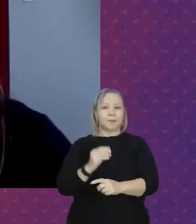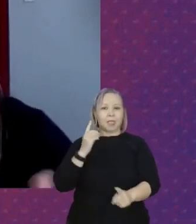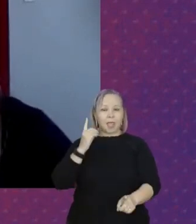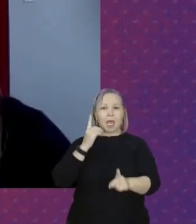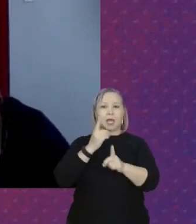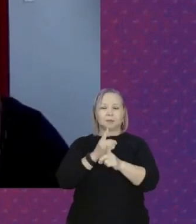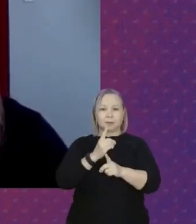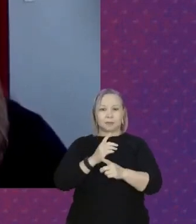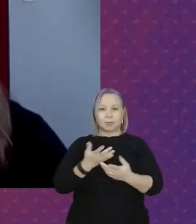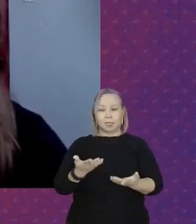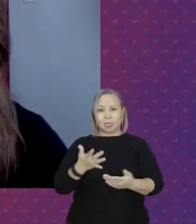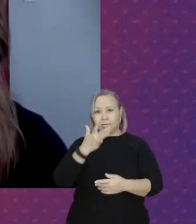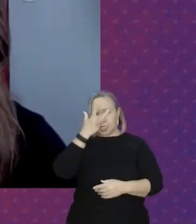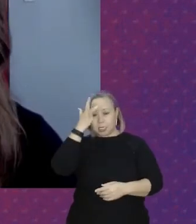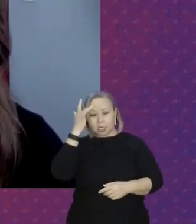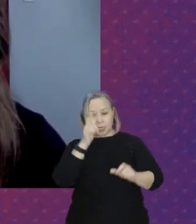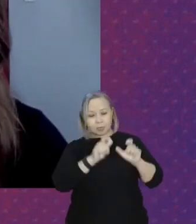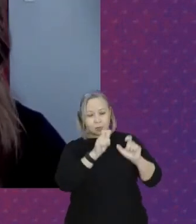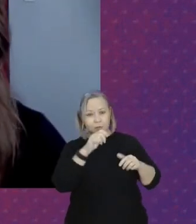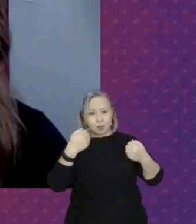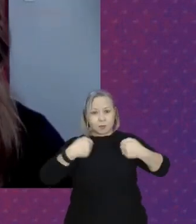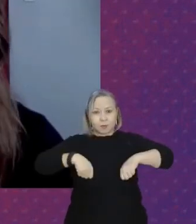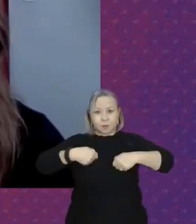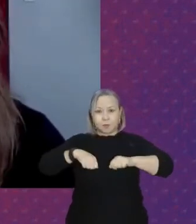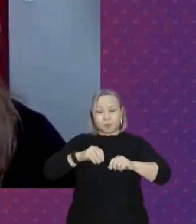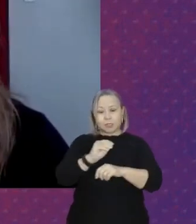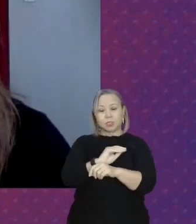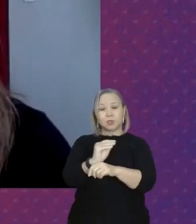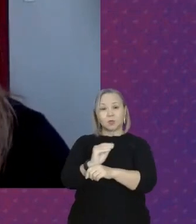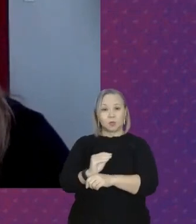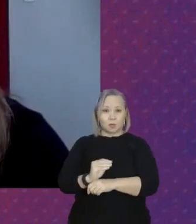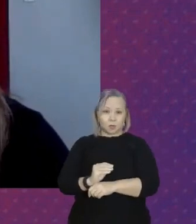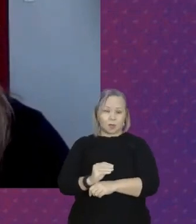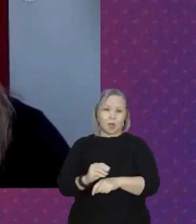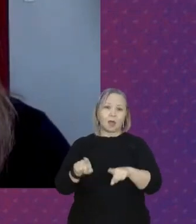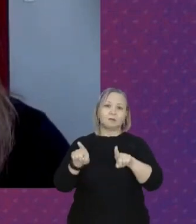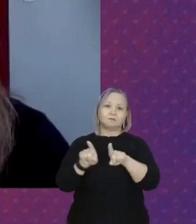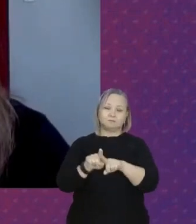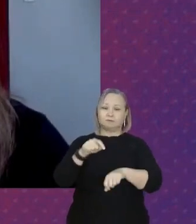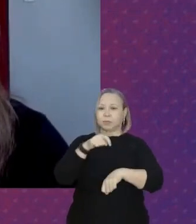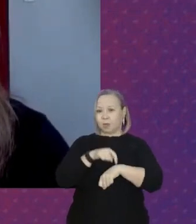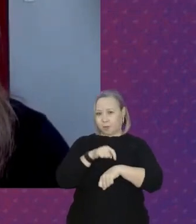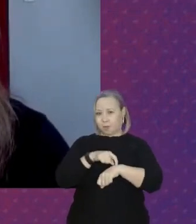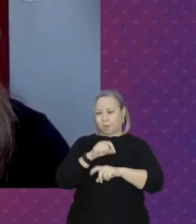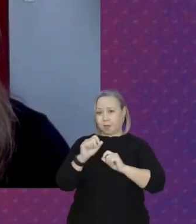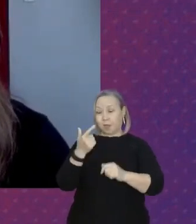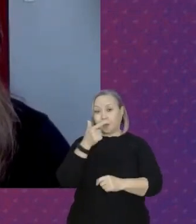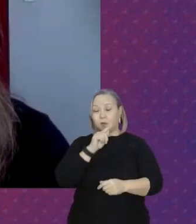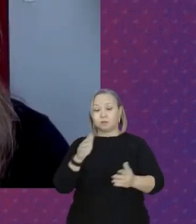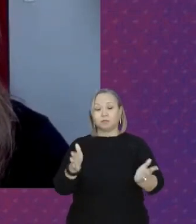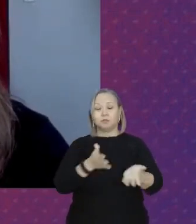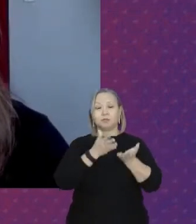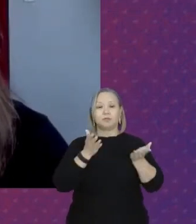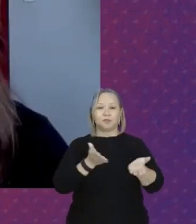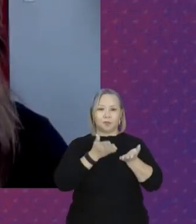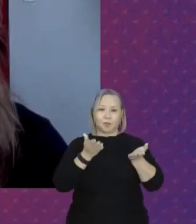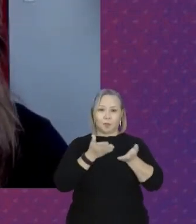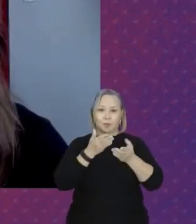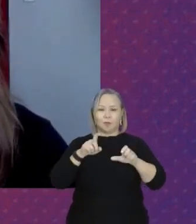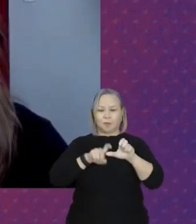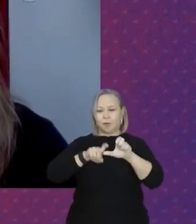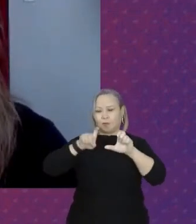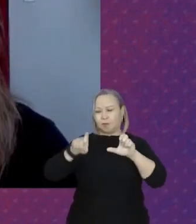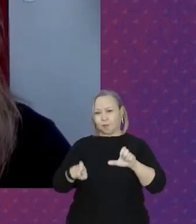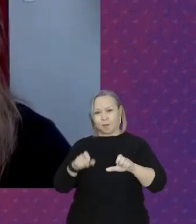atendam as pessoas que precisam de cuidado, ao mesmo tempo consigam promover a autonomia